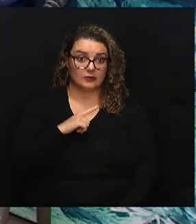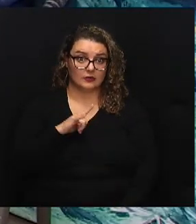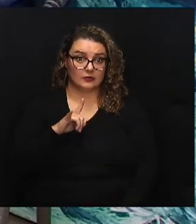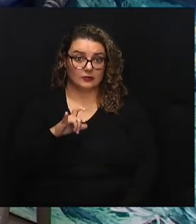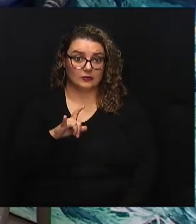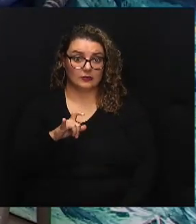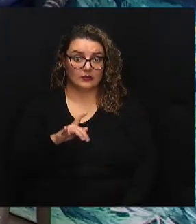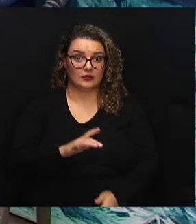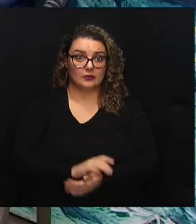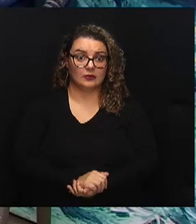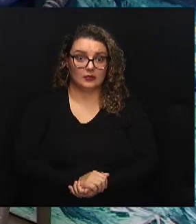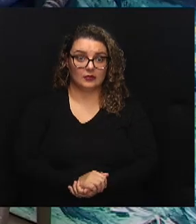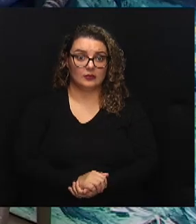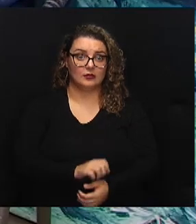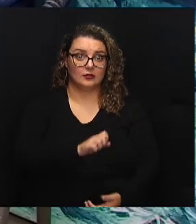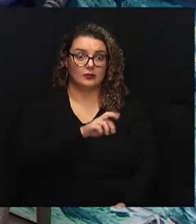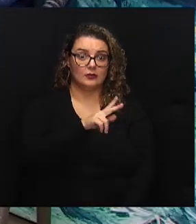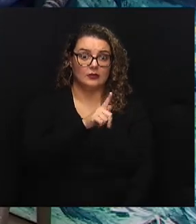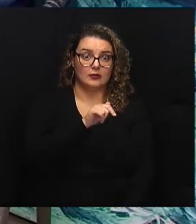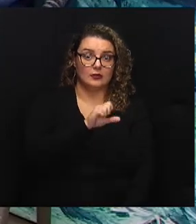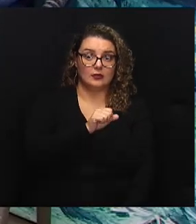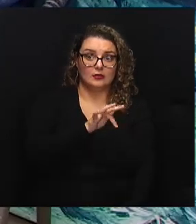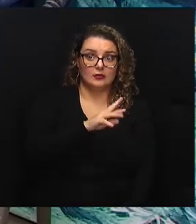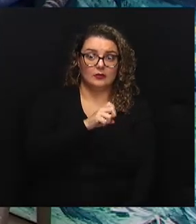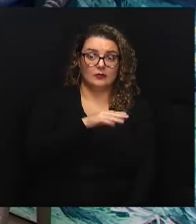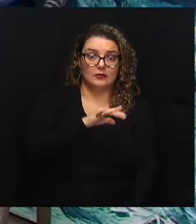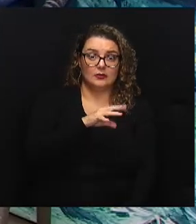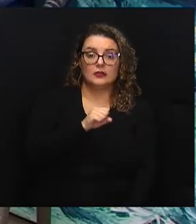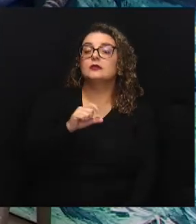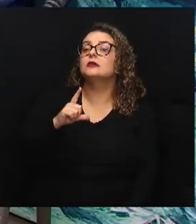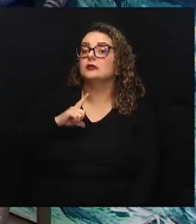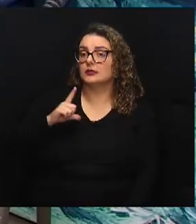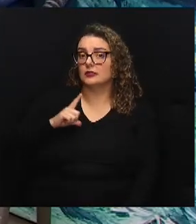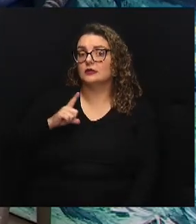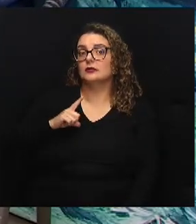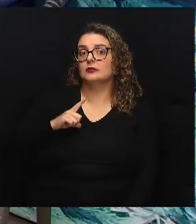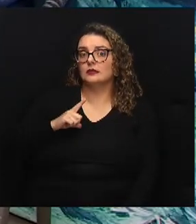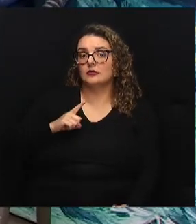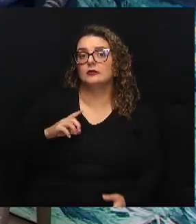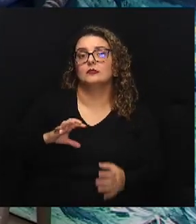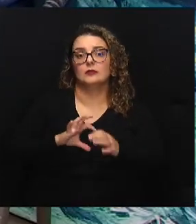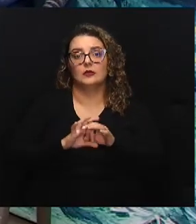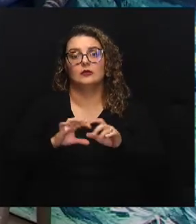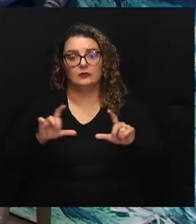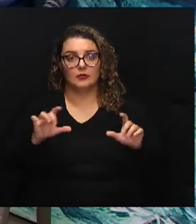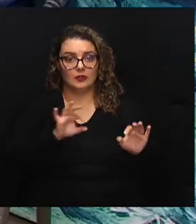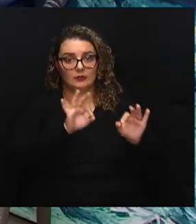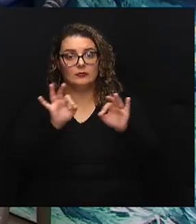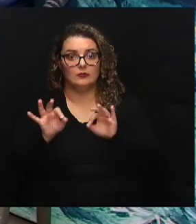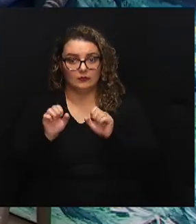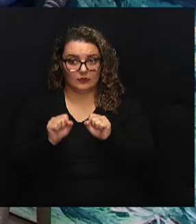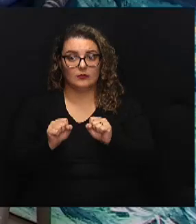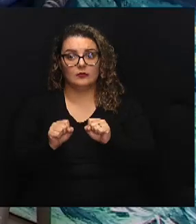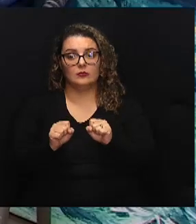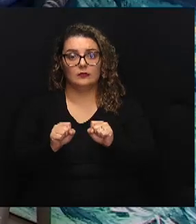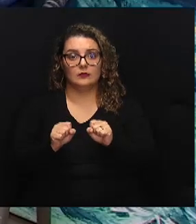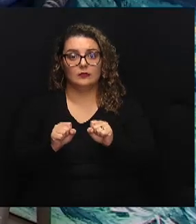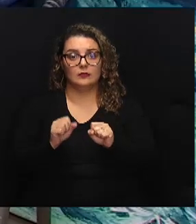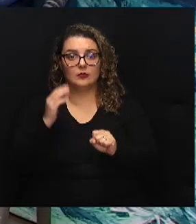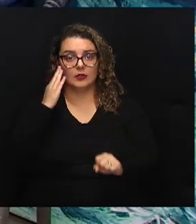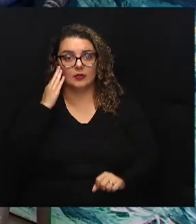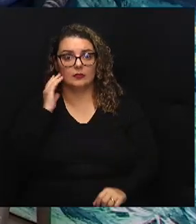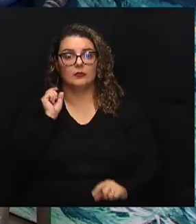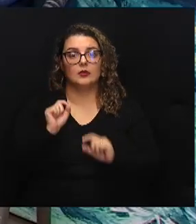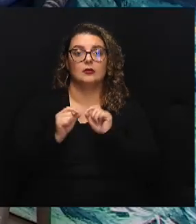Instagram, Egas Francisco? Tenho. A gente pode deixar, então, para o pessoal acompanhar, né? Saber onde é que está